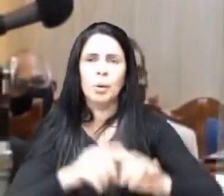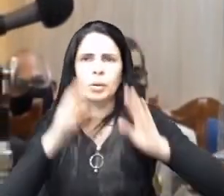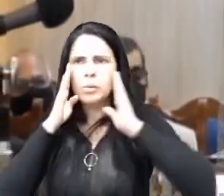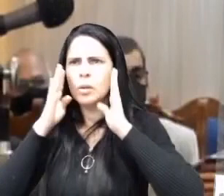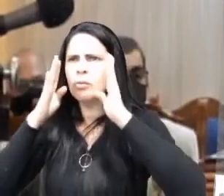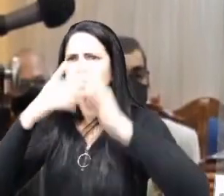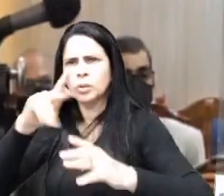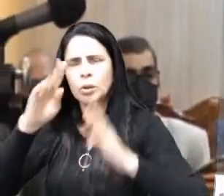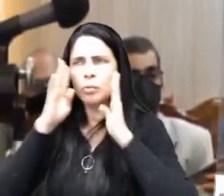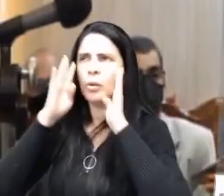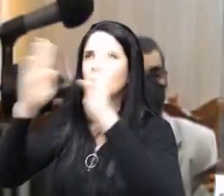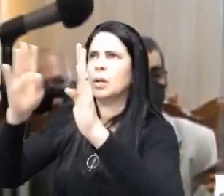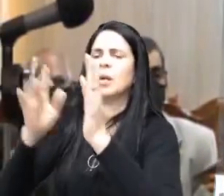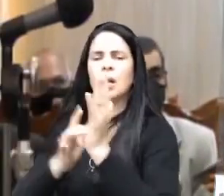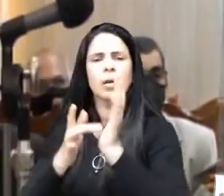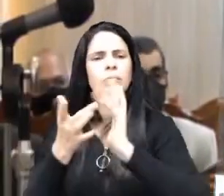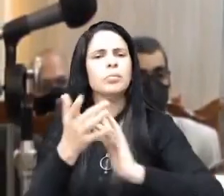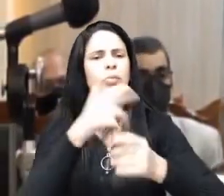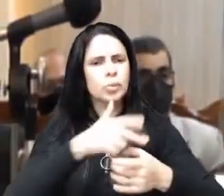gloriosa de Jesus.